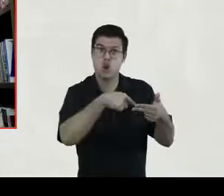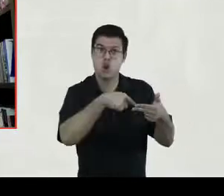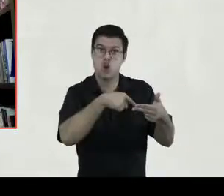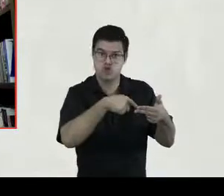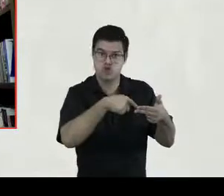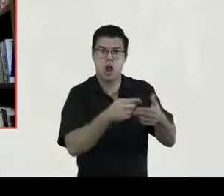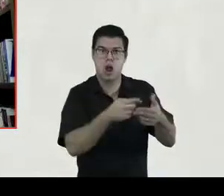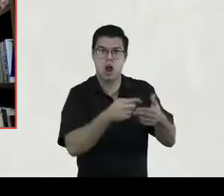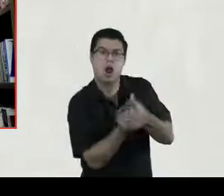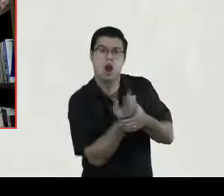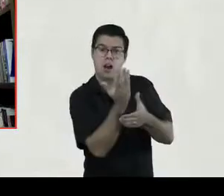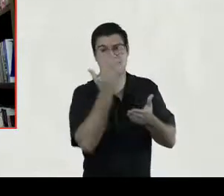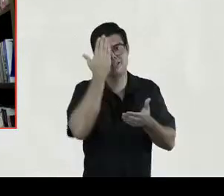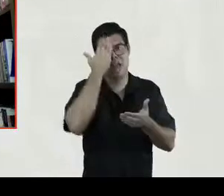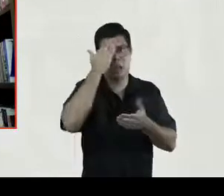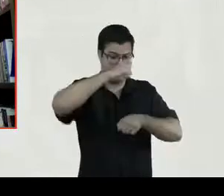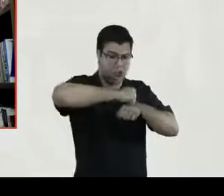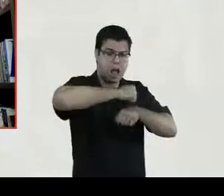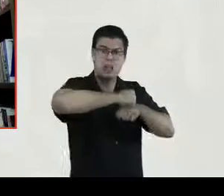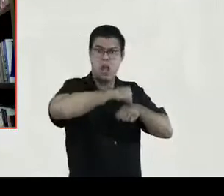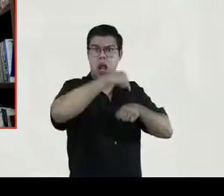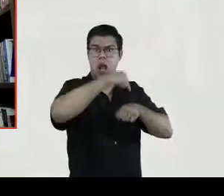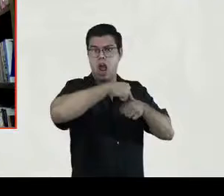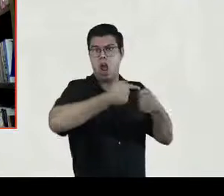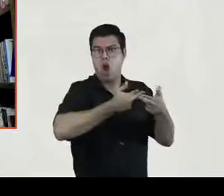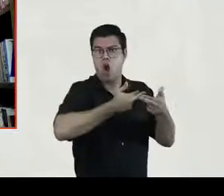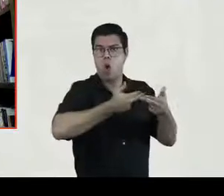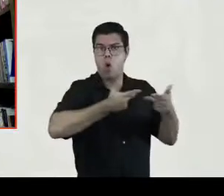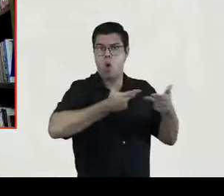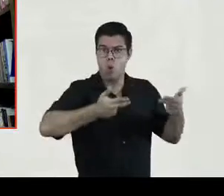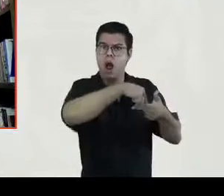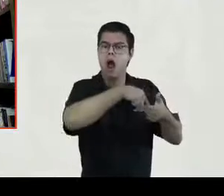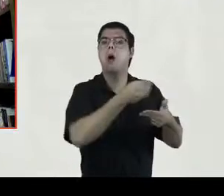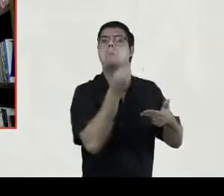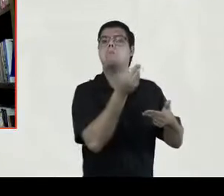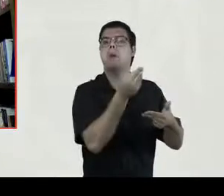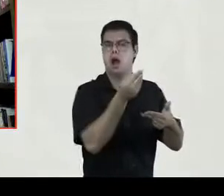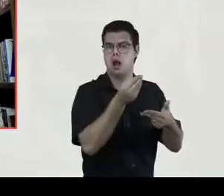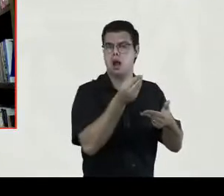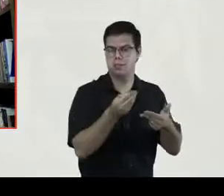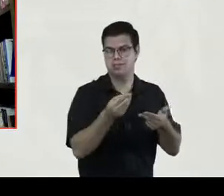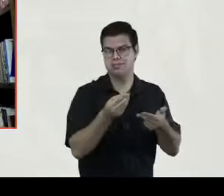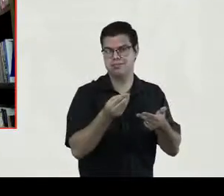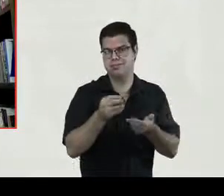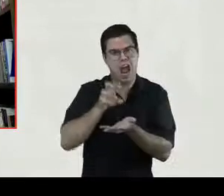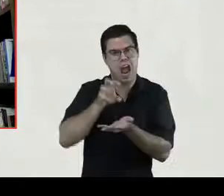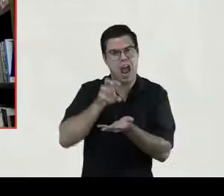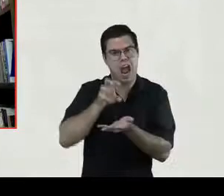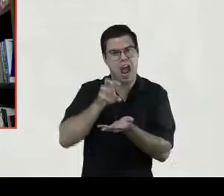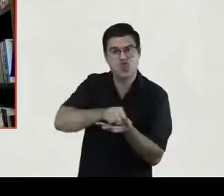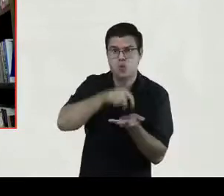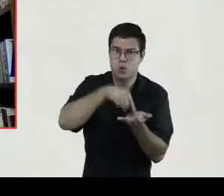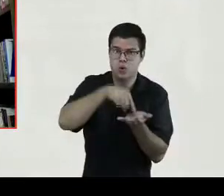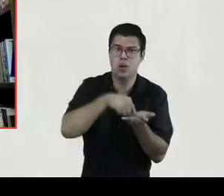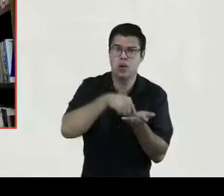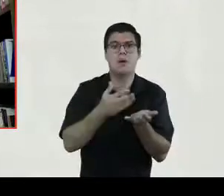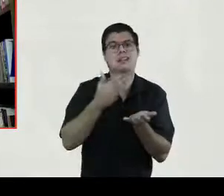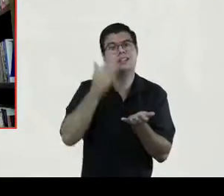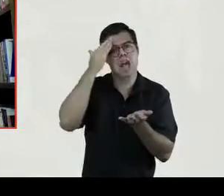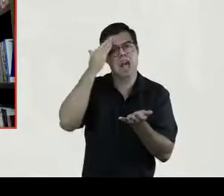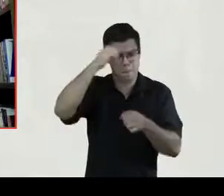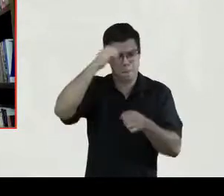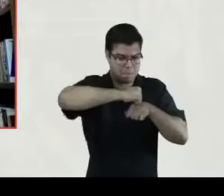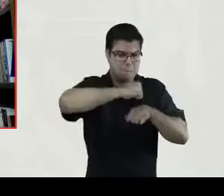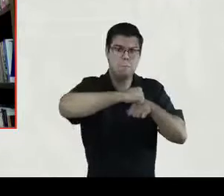da matéria ser um atributo, uma propriedade que tem por característica, de certo modo, guardar uma inscrição, a própria matéria em si, ela também